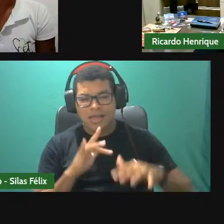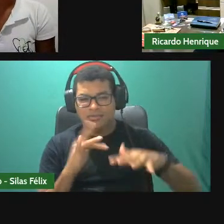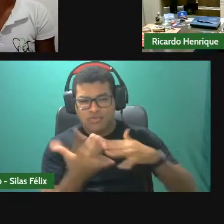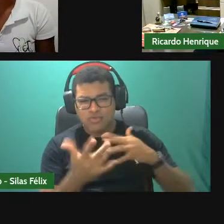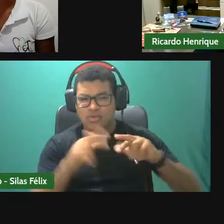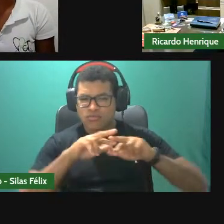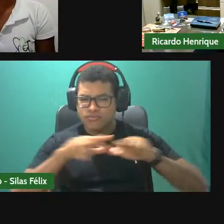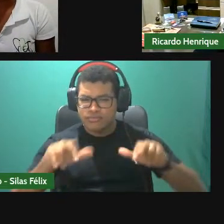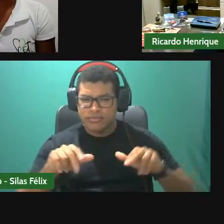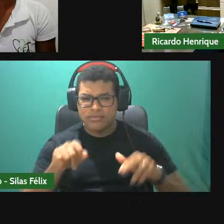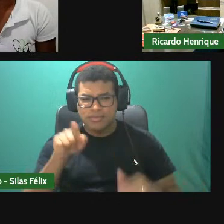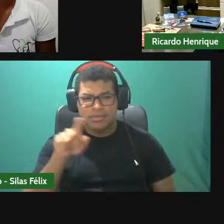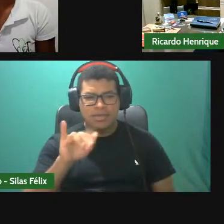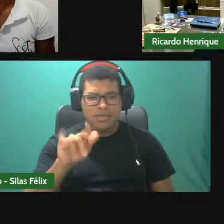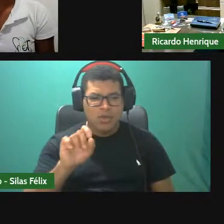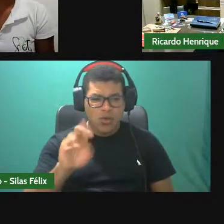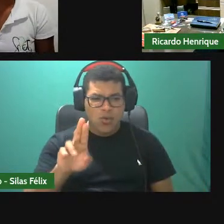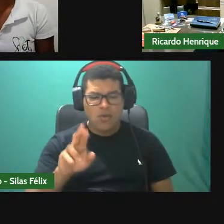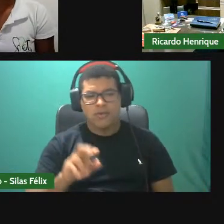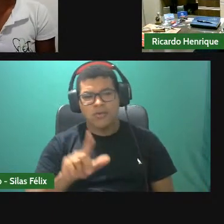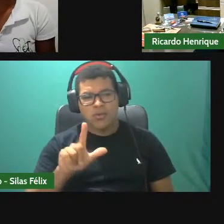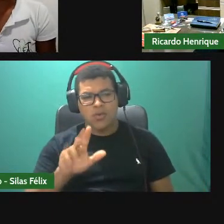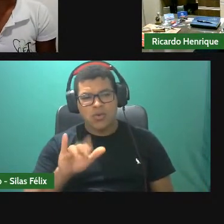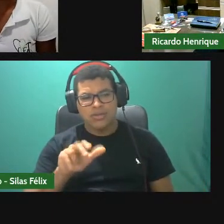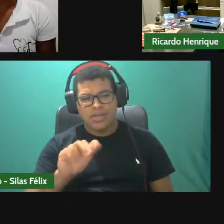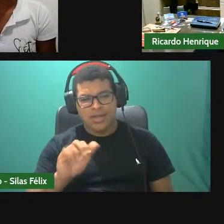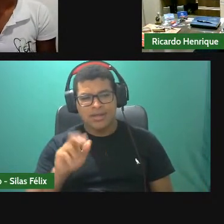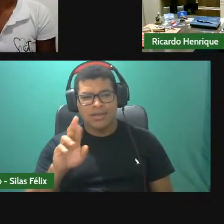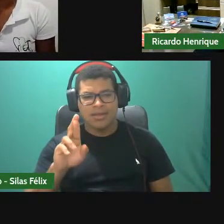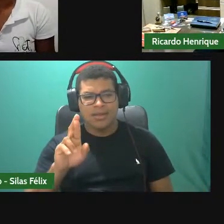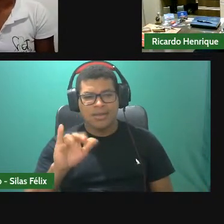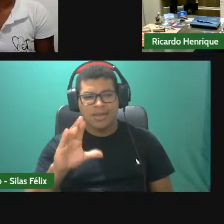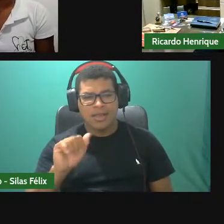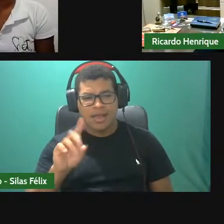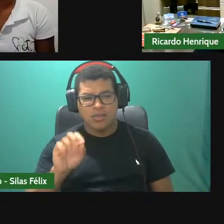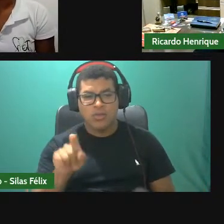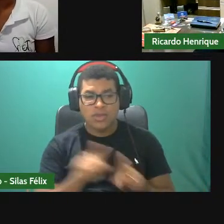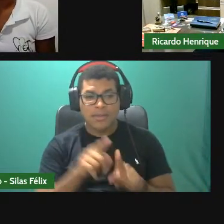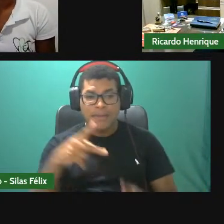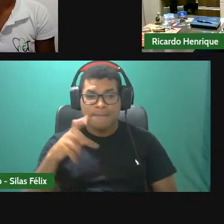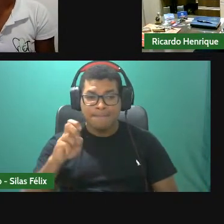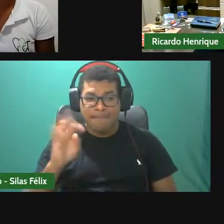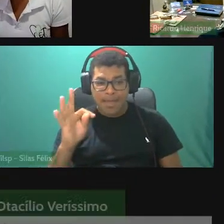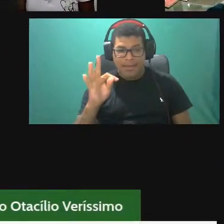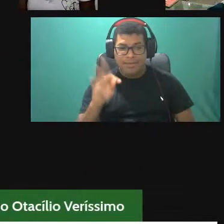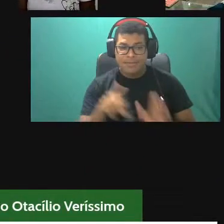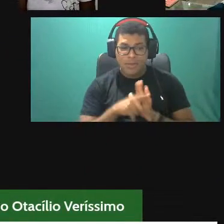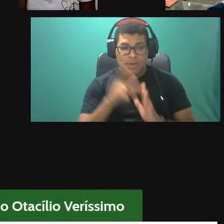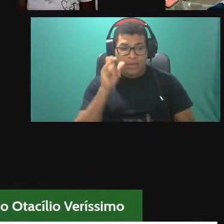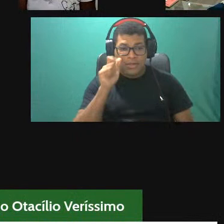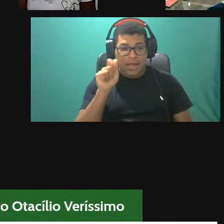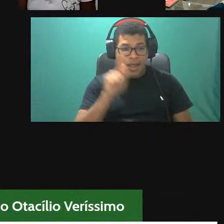Luciana, professor Ricardo, também as redes sociais do PET no Instagram, né?